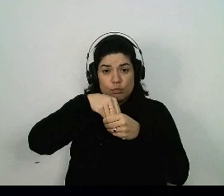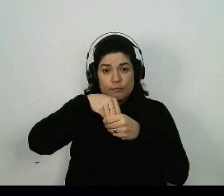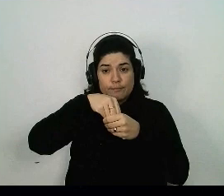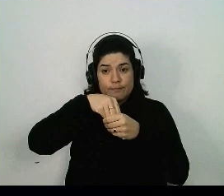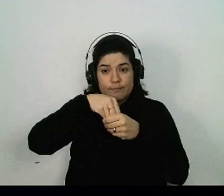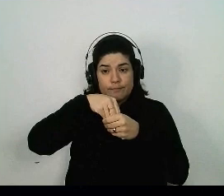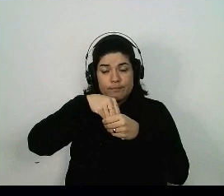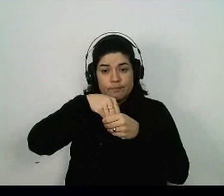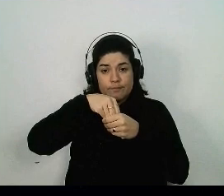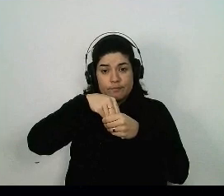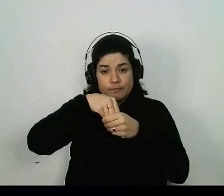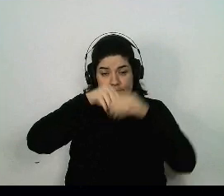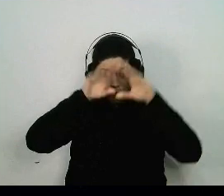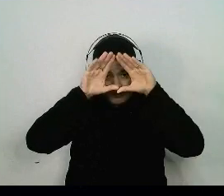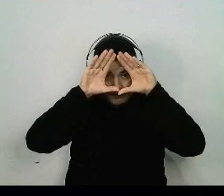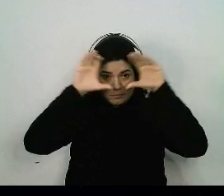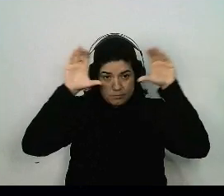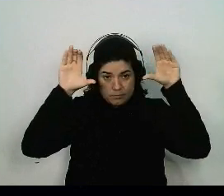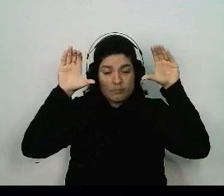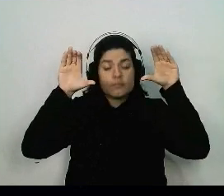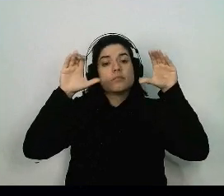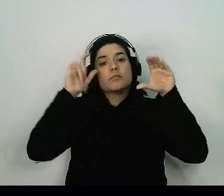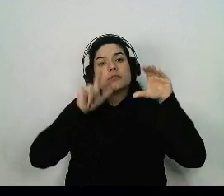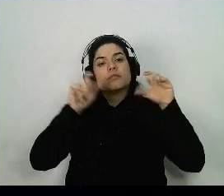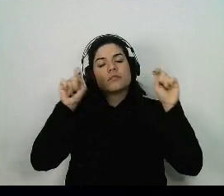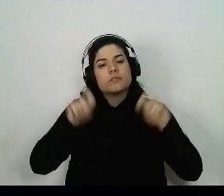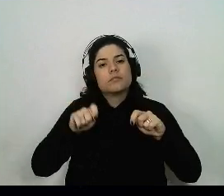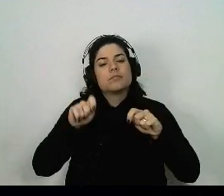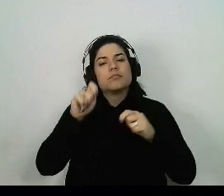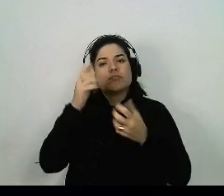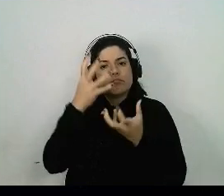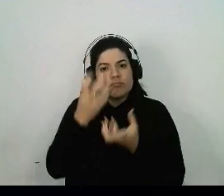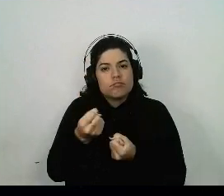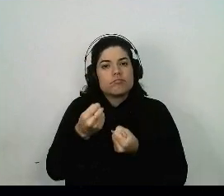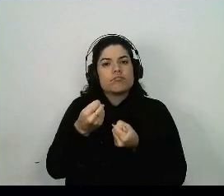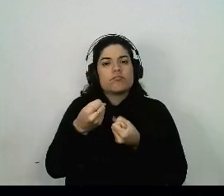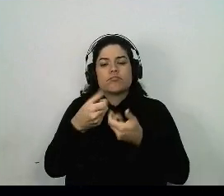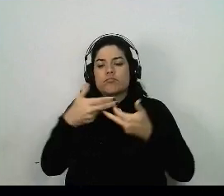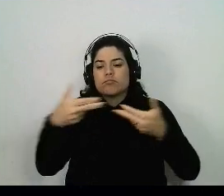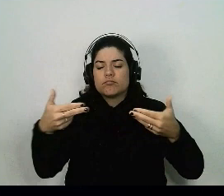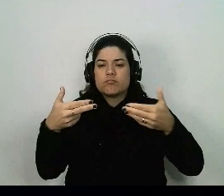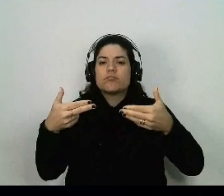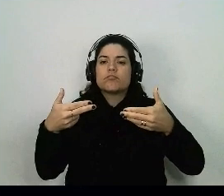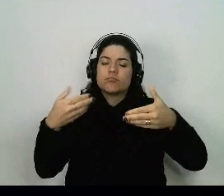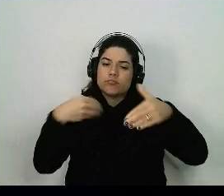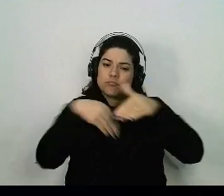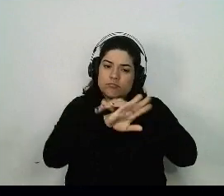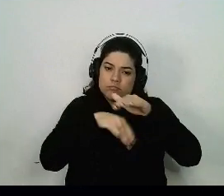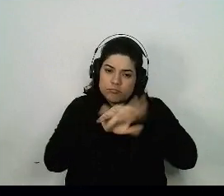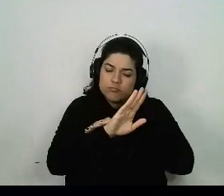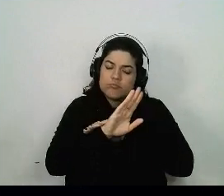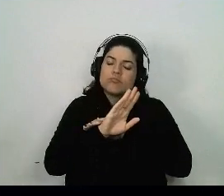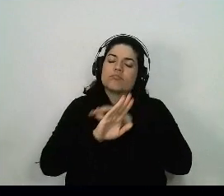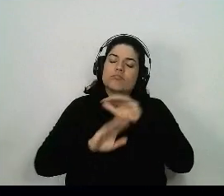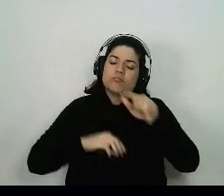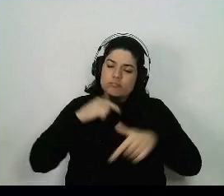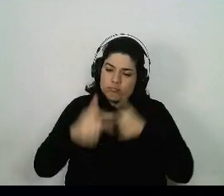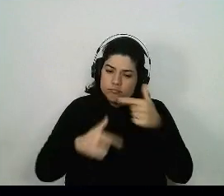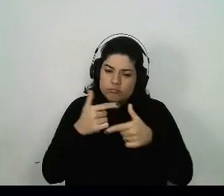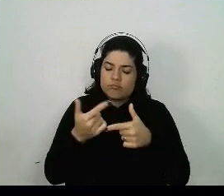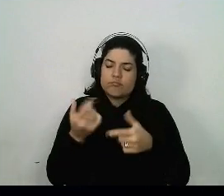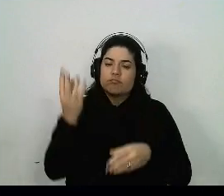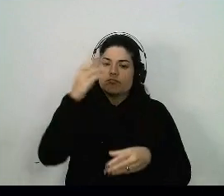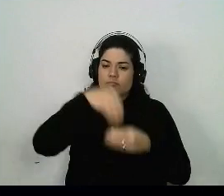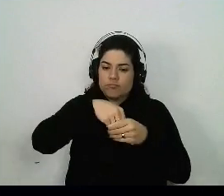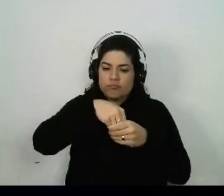provedor de nuvem para receber os workloads e os futuros workloads da organização. Então, ele é fundamental para uma adoção de